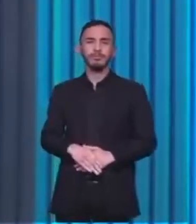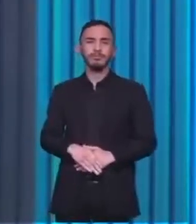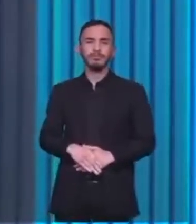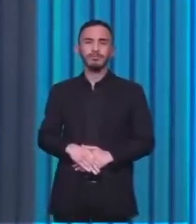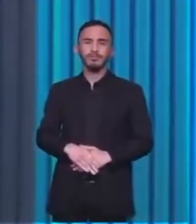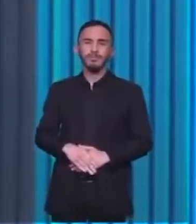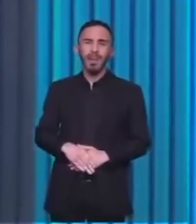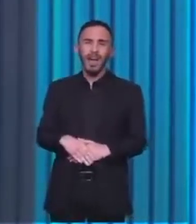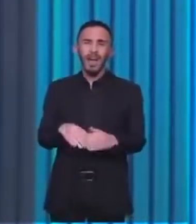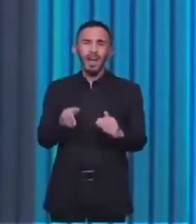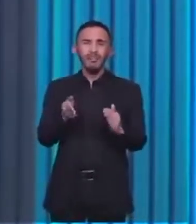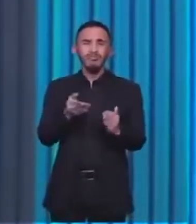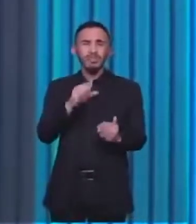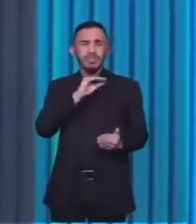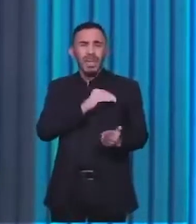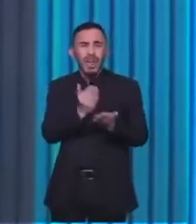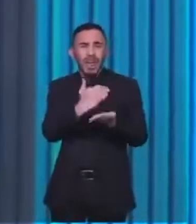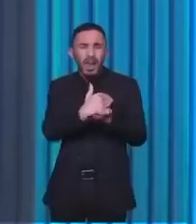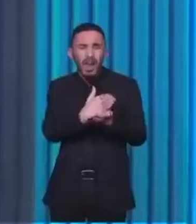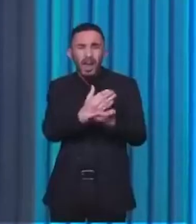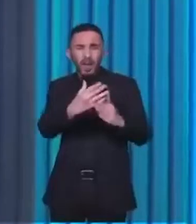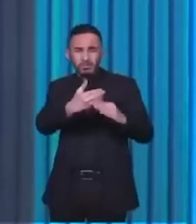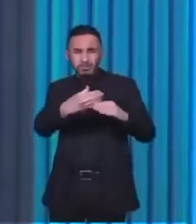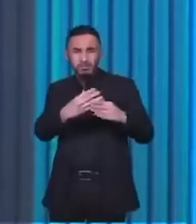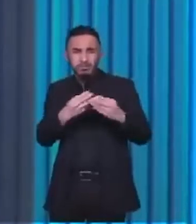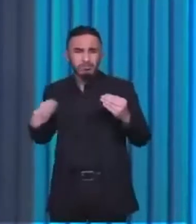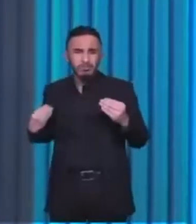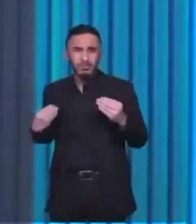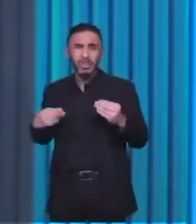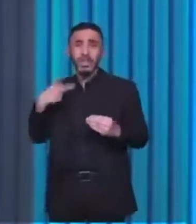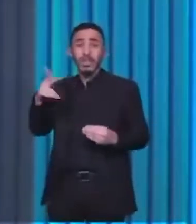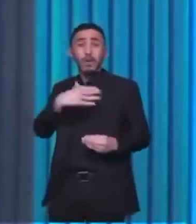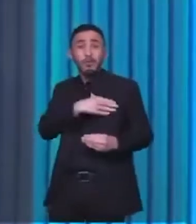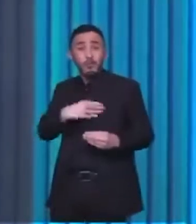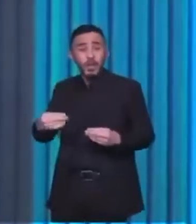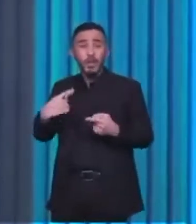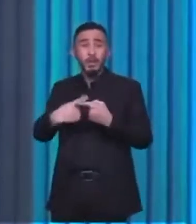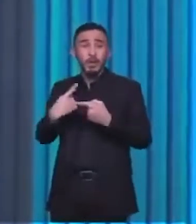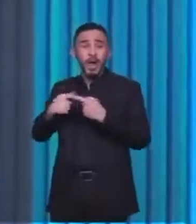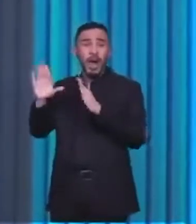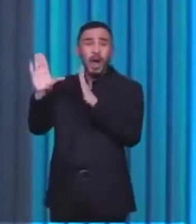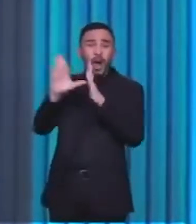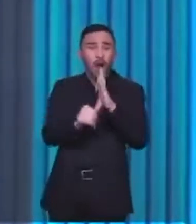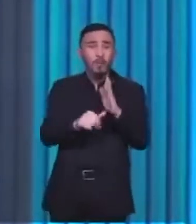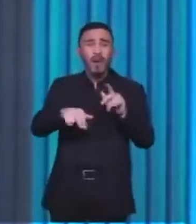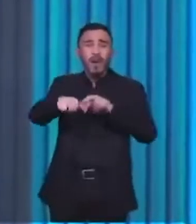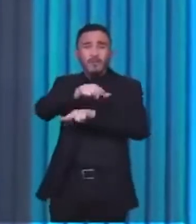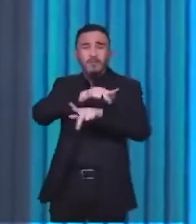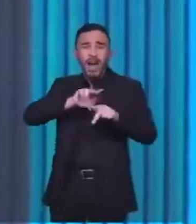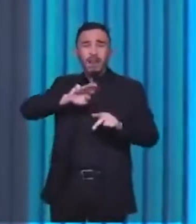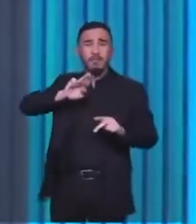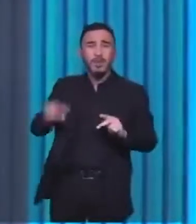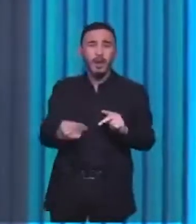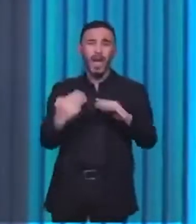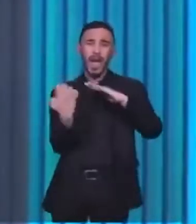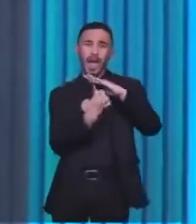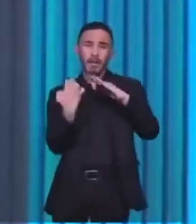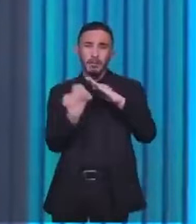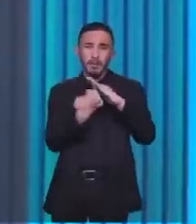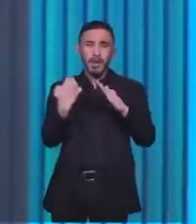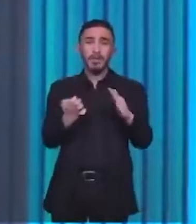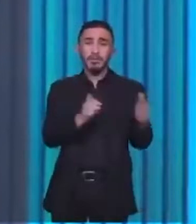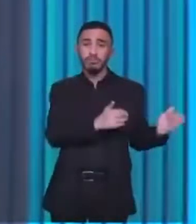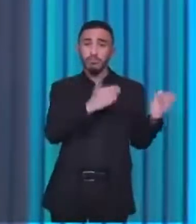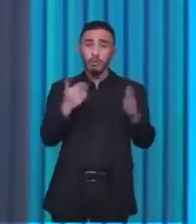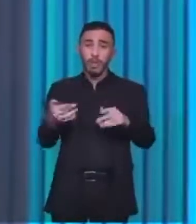Que rachadinha, rachadinha, teus filhos roubando milhões de empresas após a